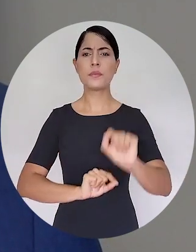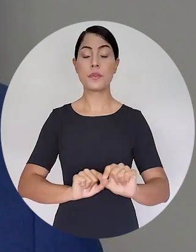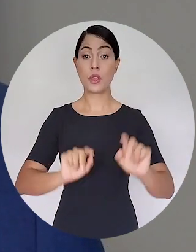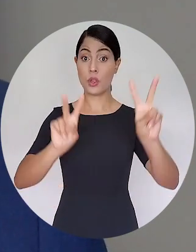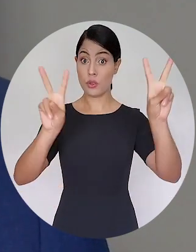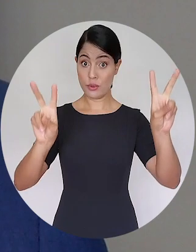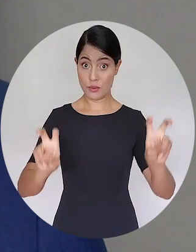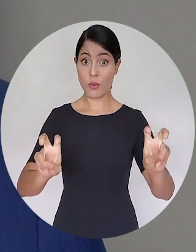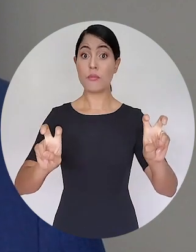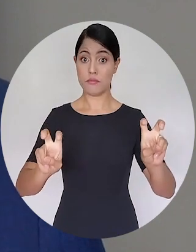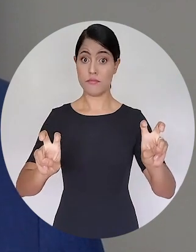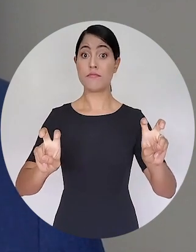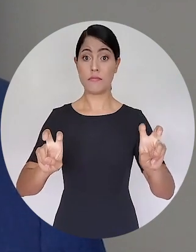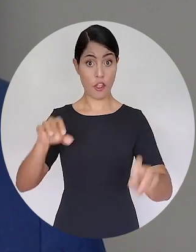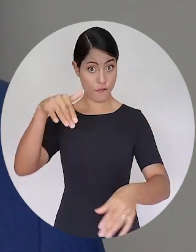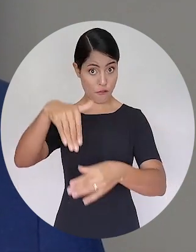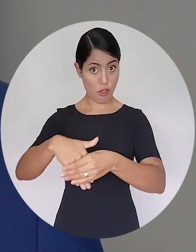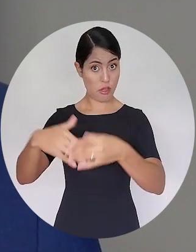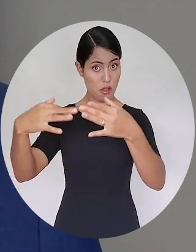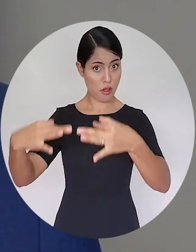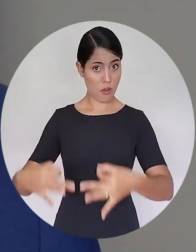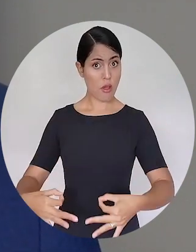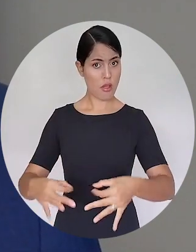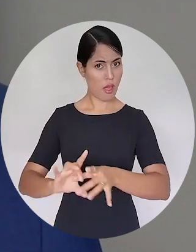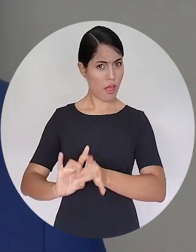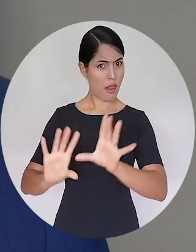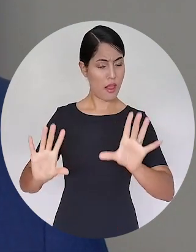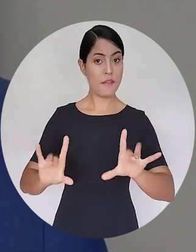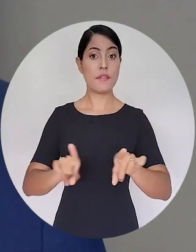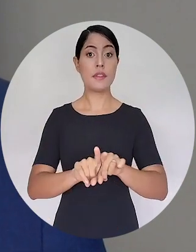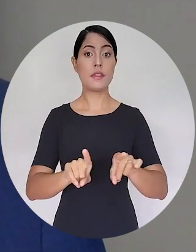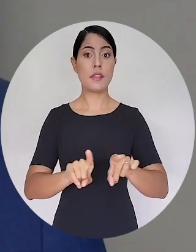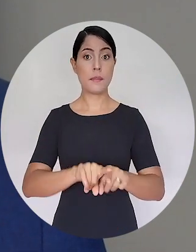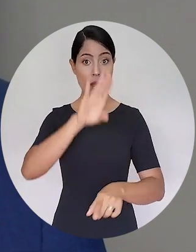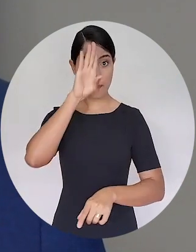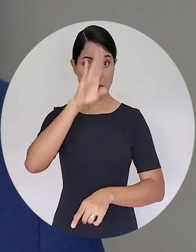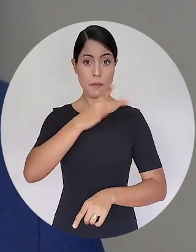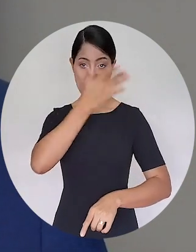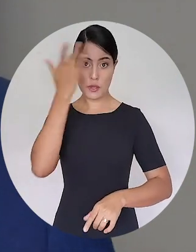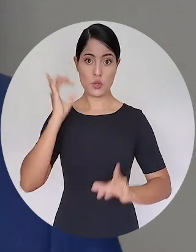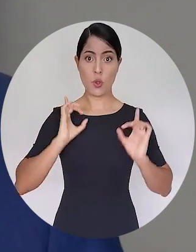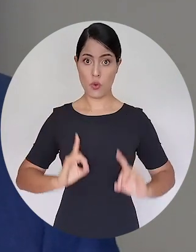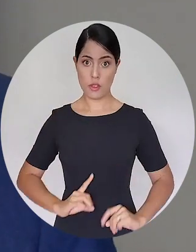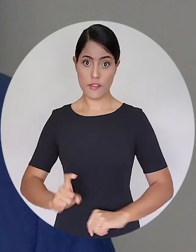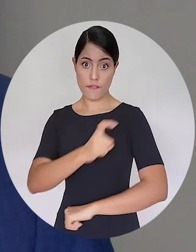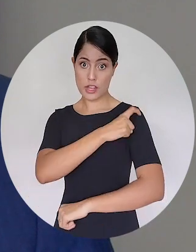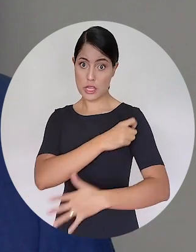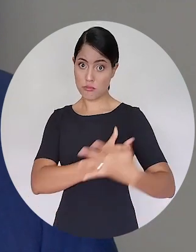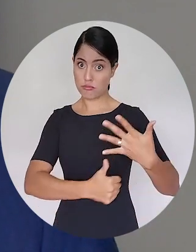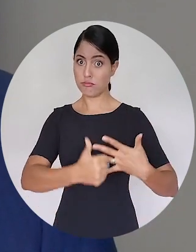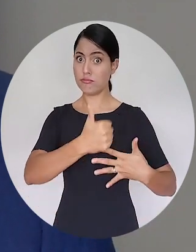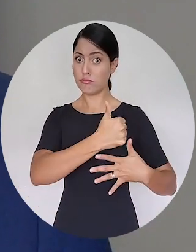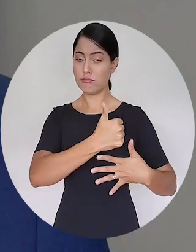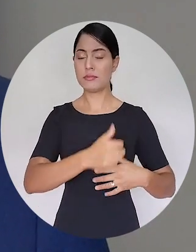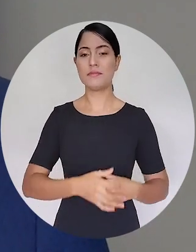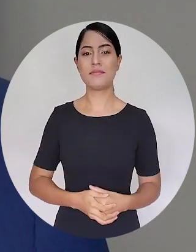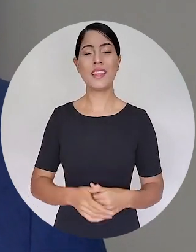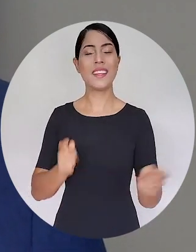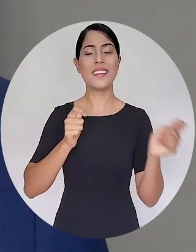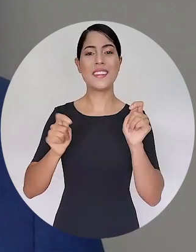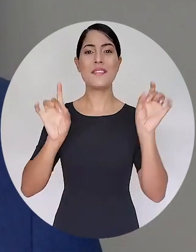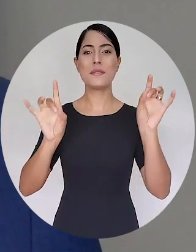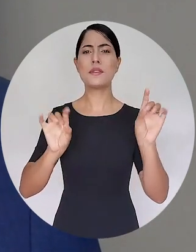vamos falar sobre a garantia de eleições honestas e livres, vacinação prioritária aos deficientes e